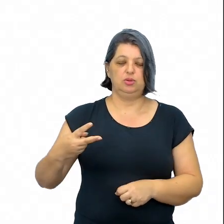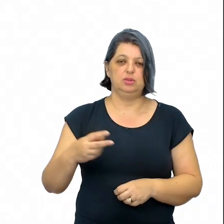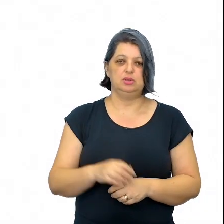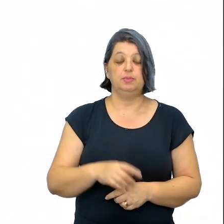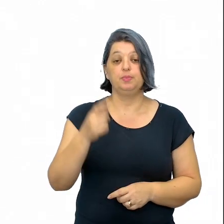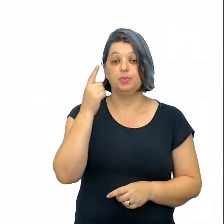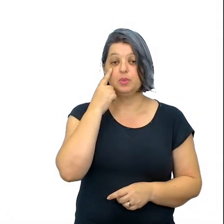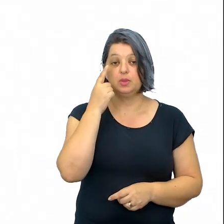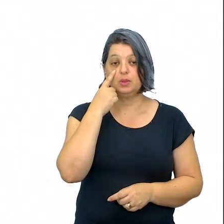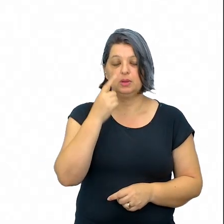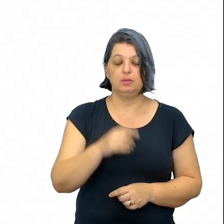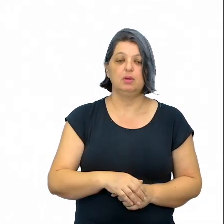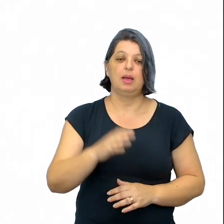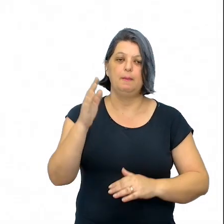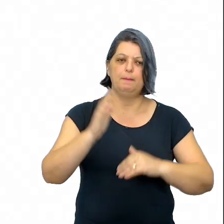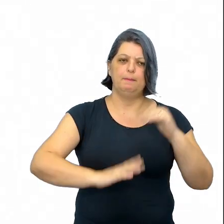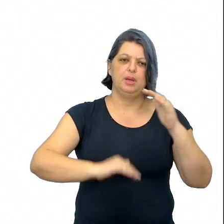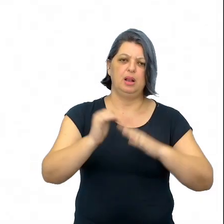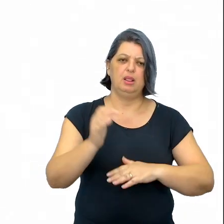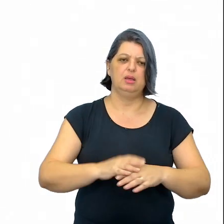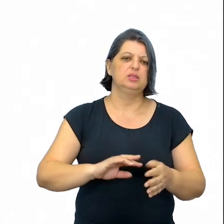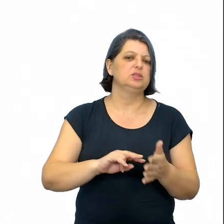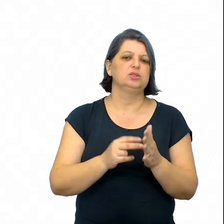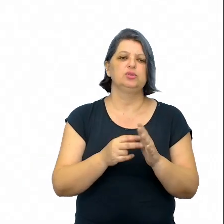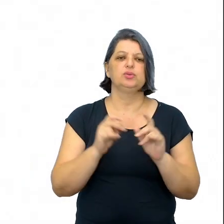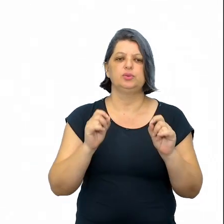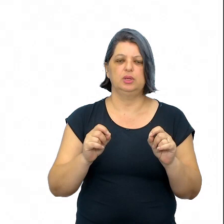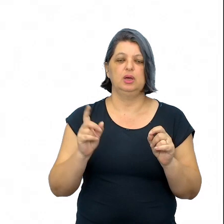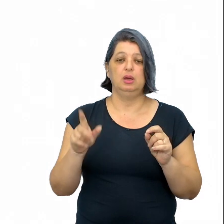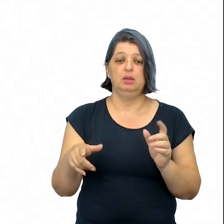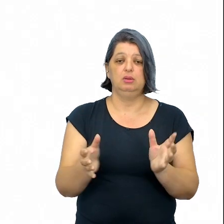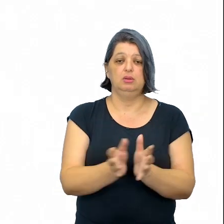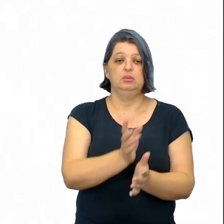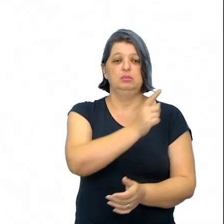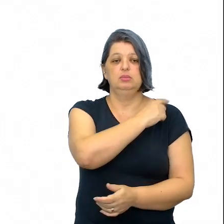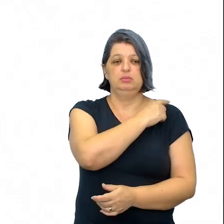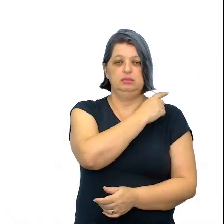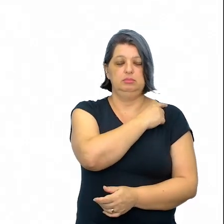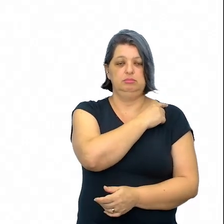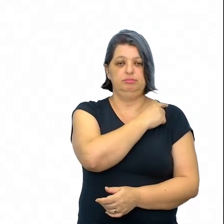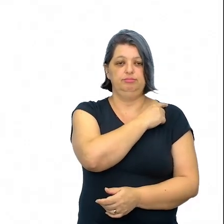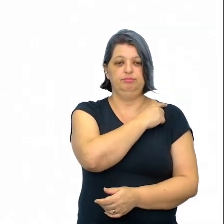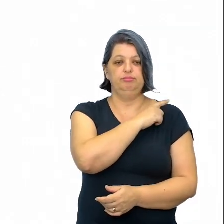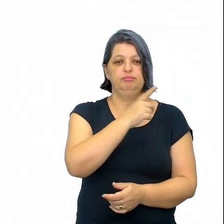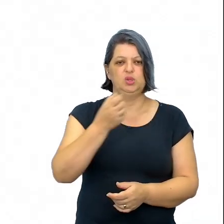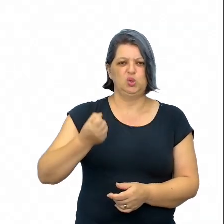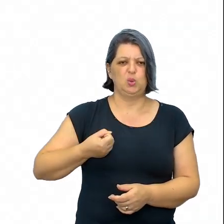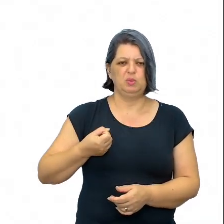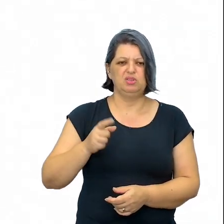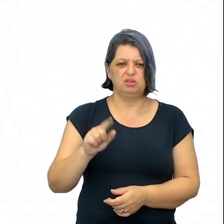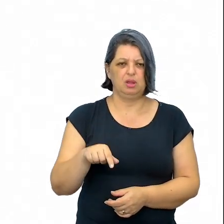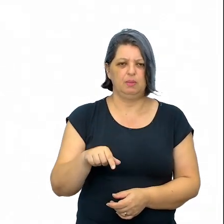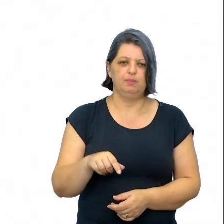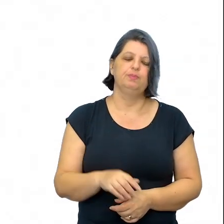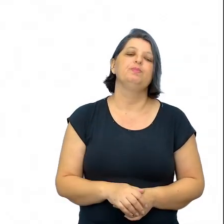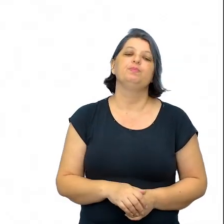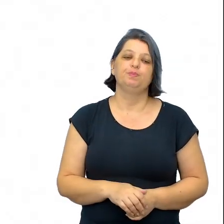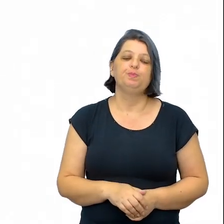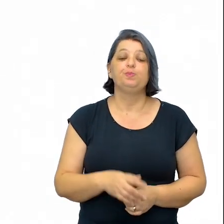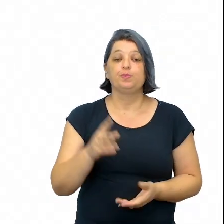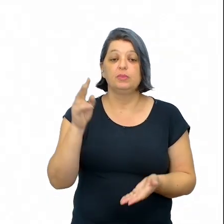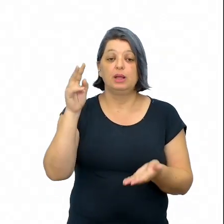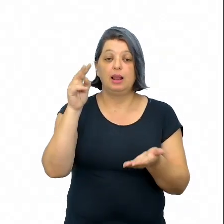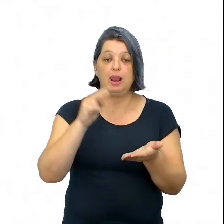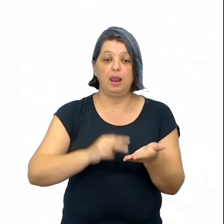lá, nessa habilidade, o que ela é? É a unidade da primeira série, ele fala unidade temática, são quem? Os números. Então,